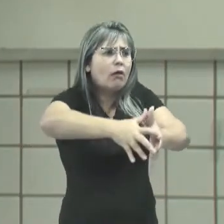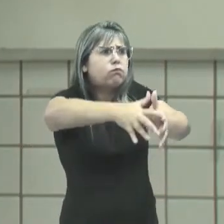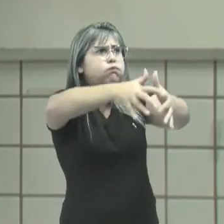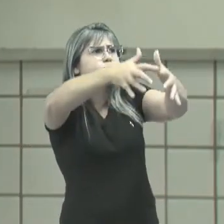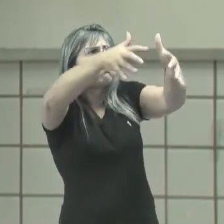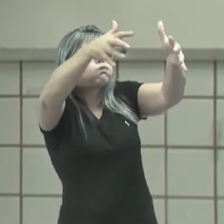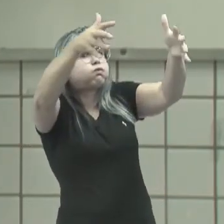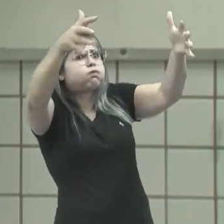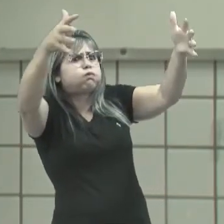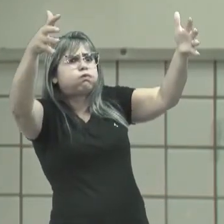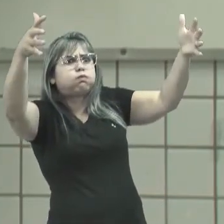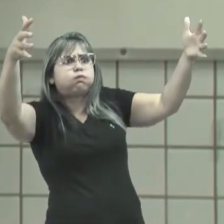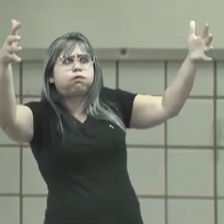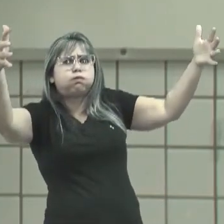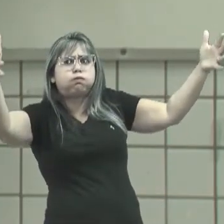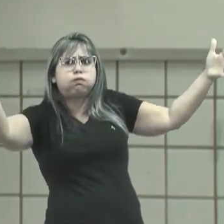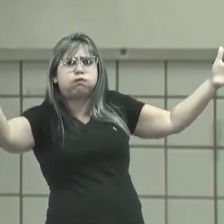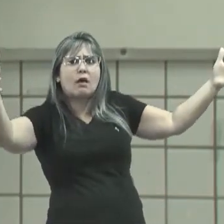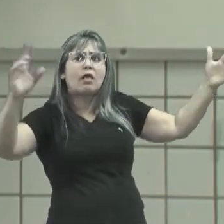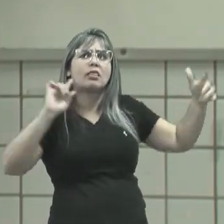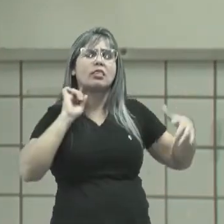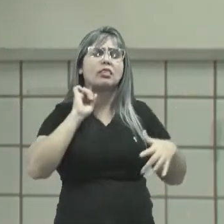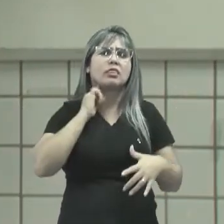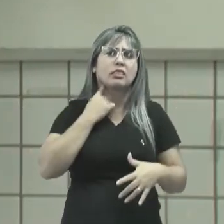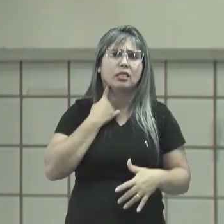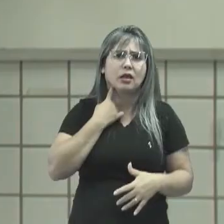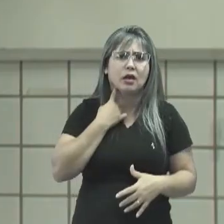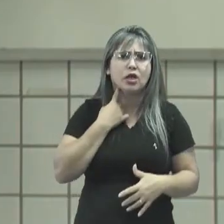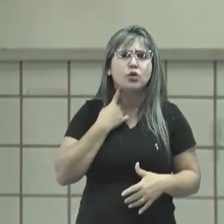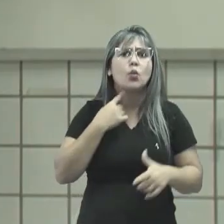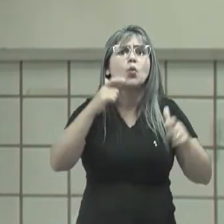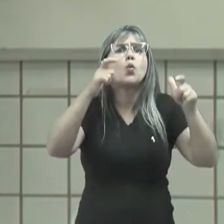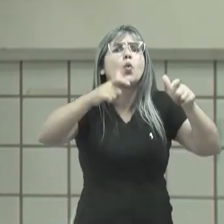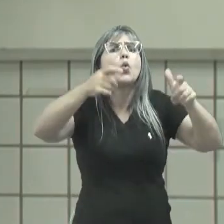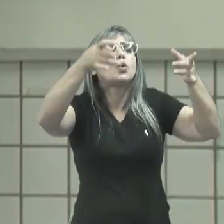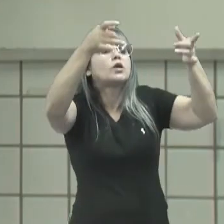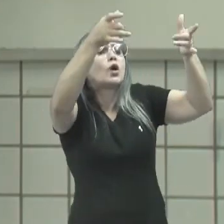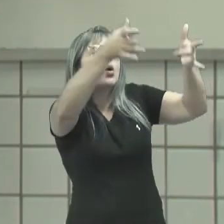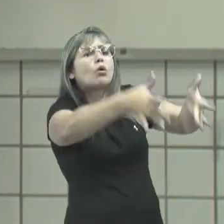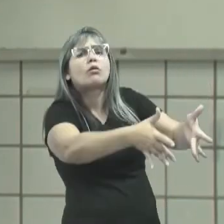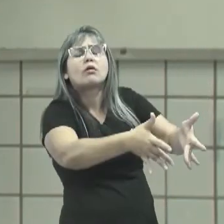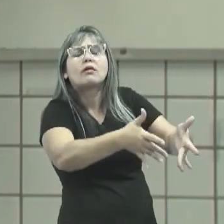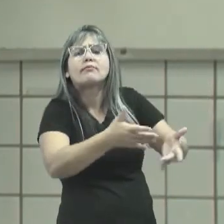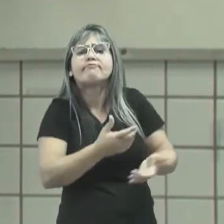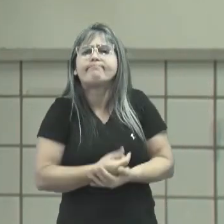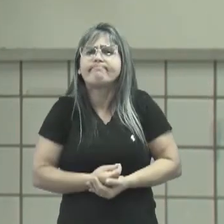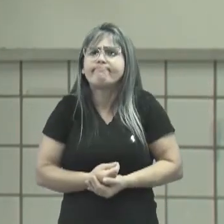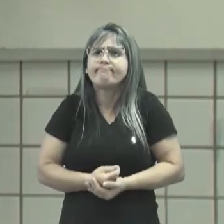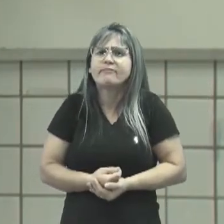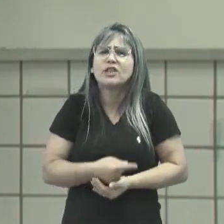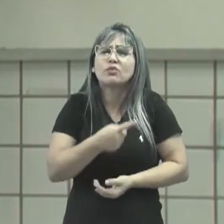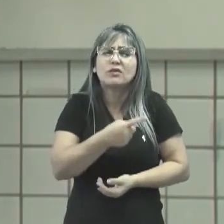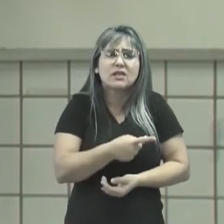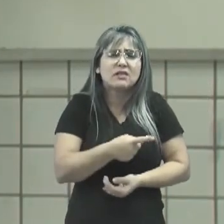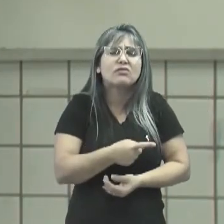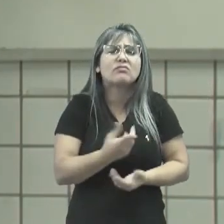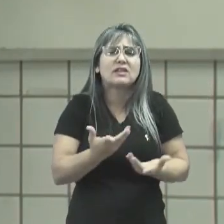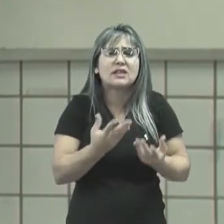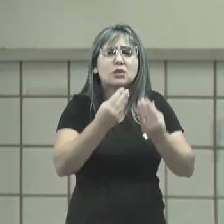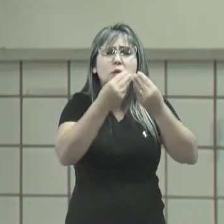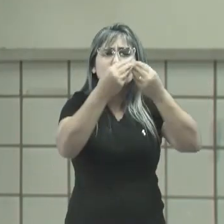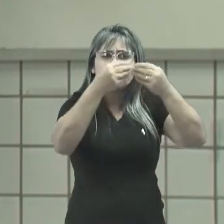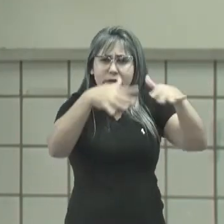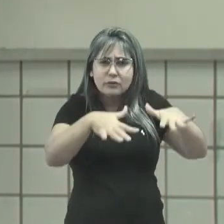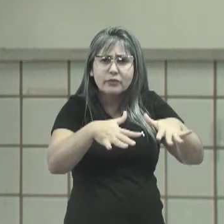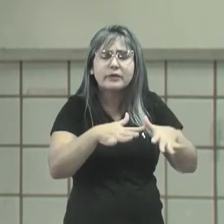ali, sem nenhuma utilidade. É, quando ele perde a utilidade dele, é muito difícil, o homem, é